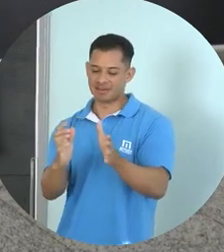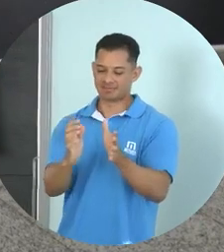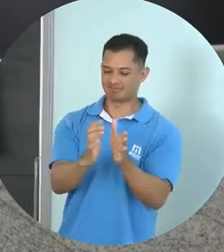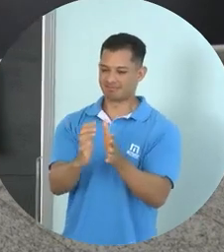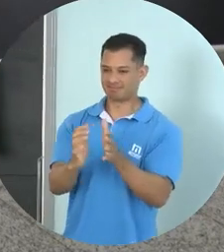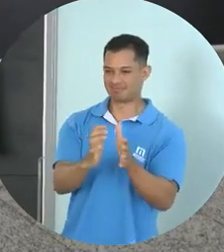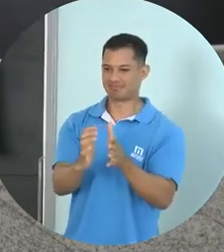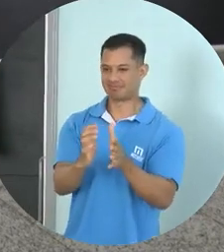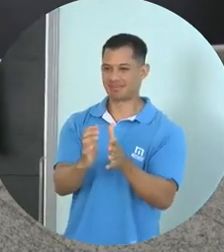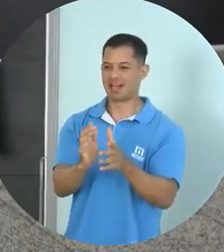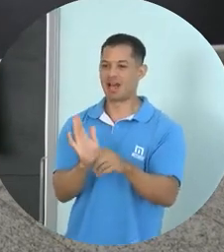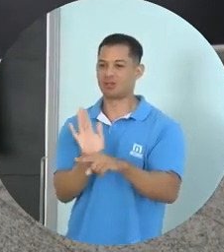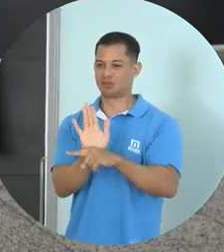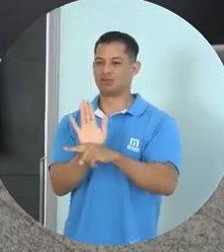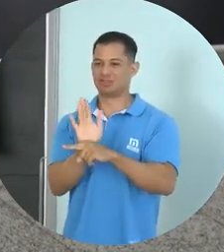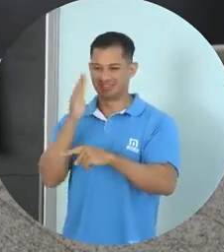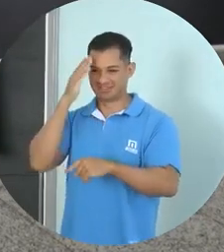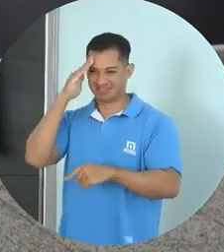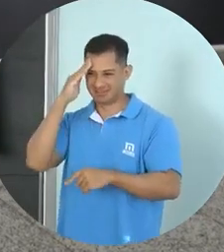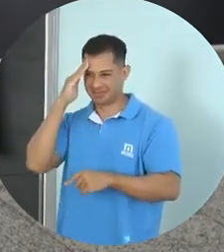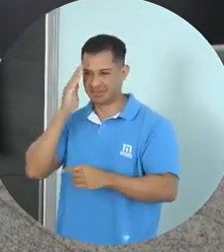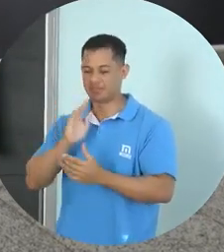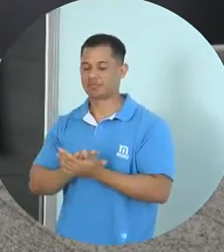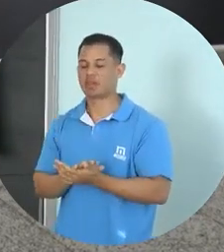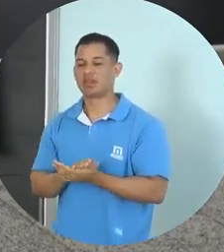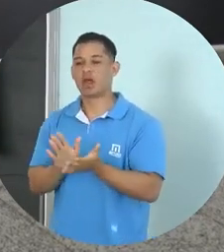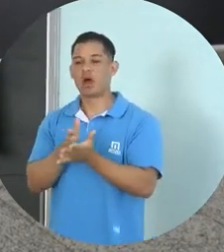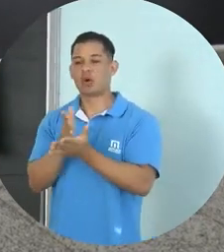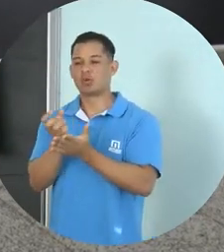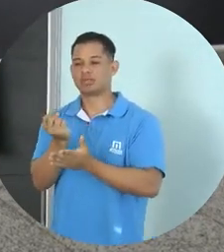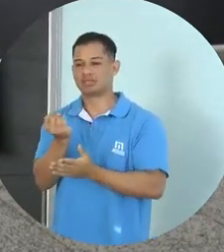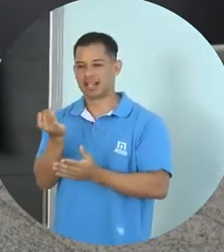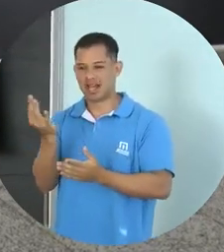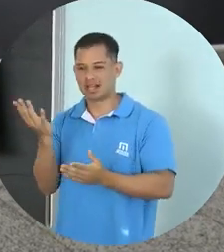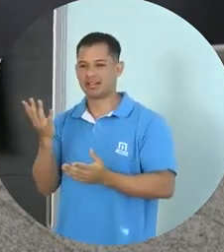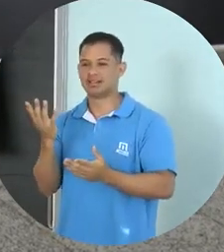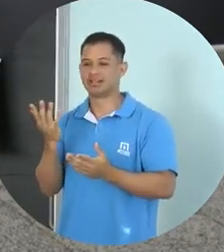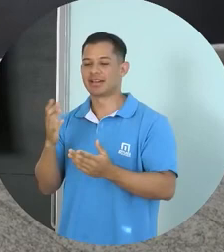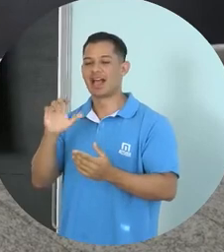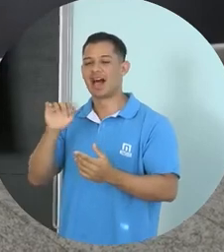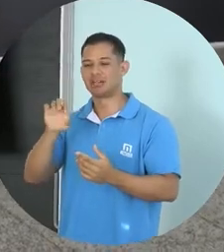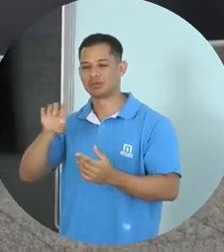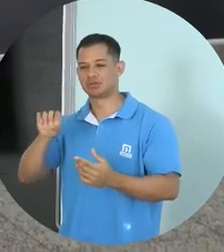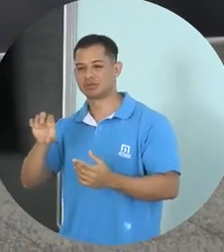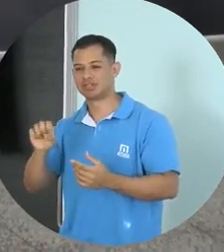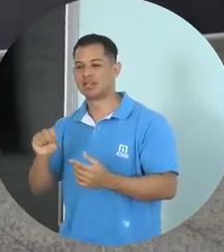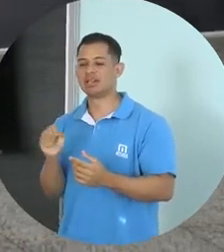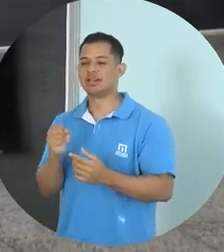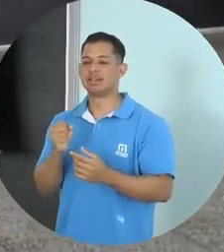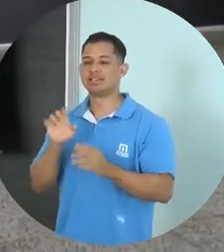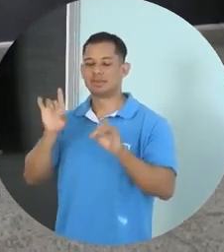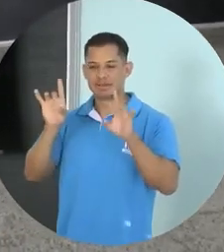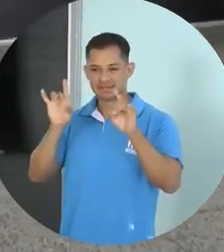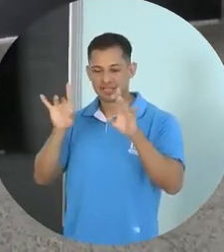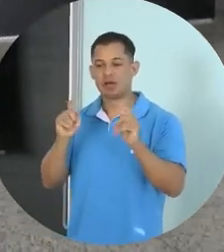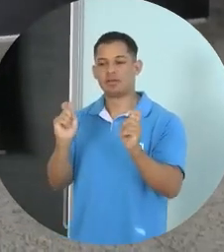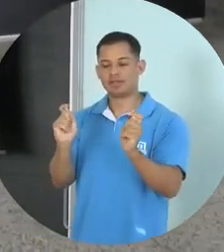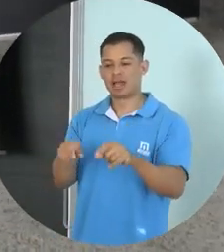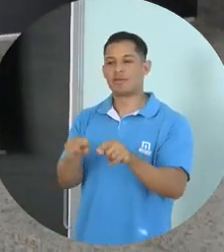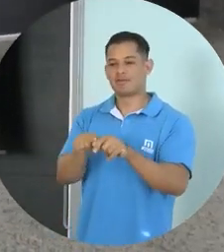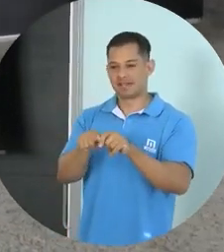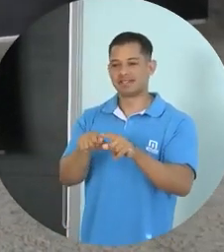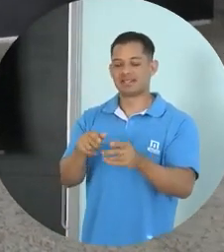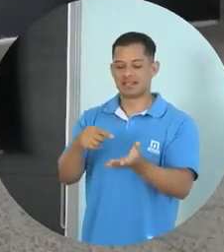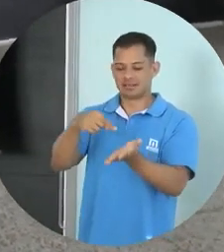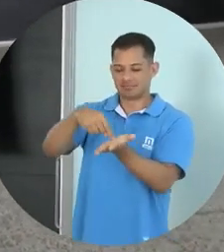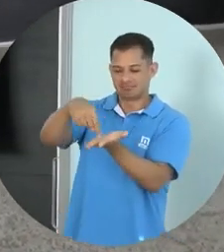trabalho. Então, em casos especiais, mas que ocorrem na prática, a gente tem condição de fazer isso.